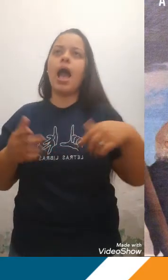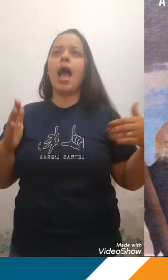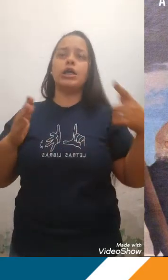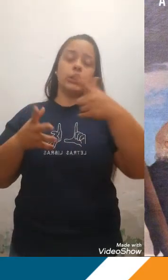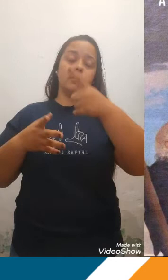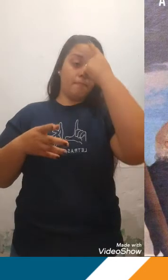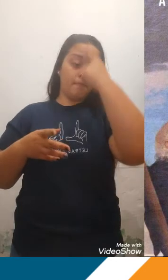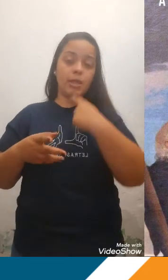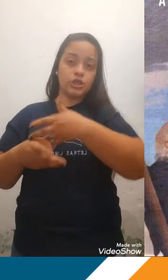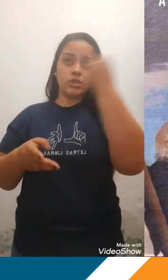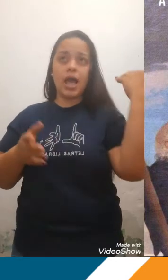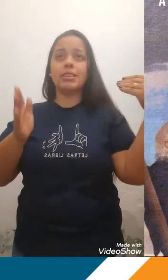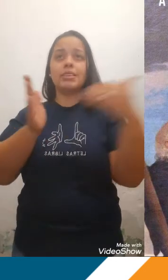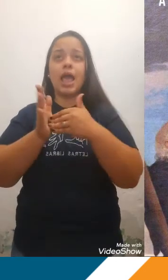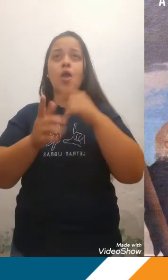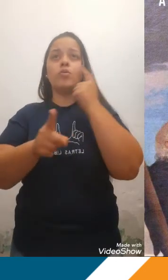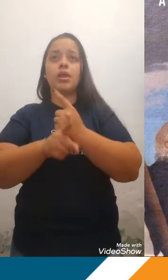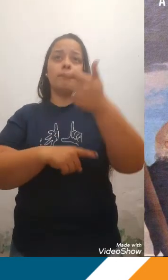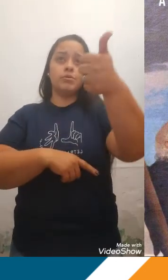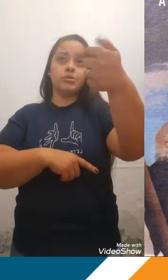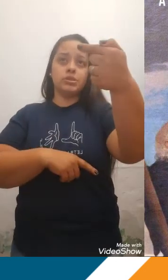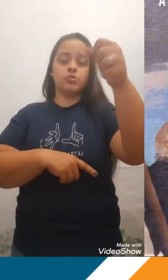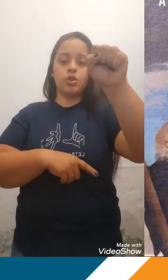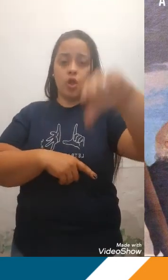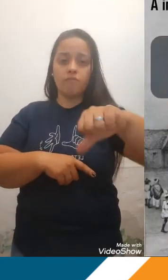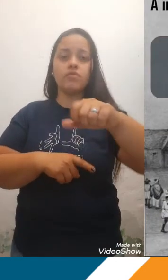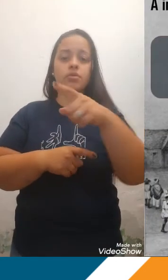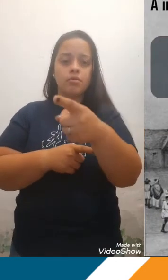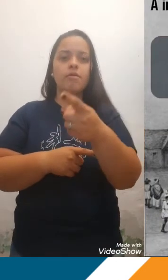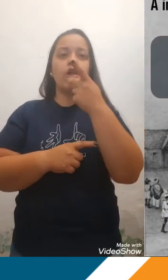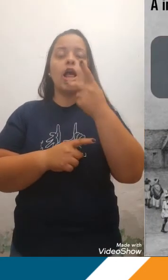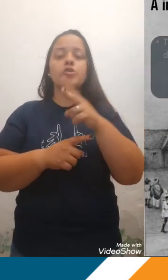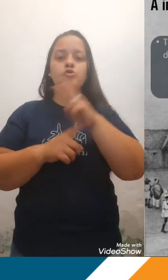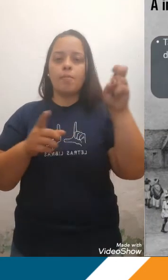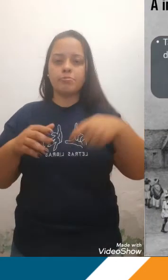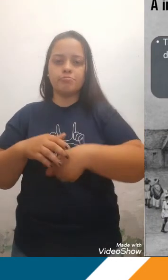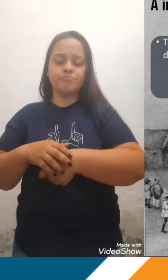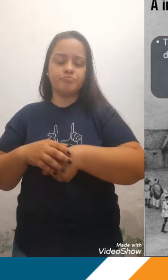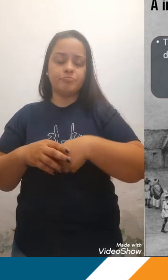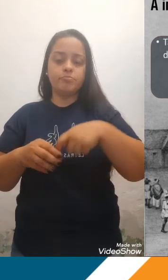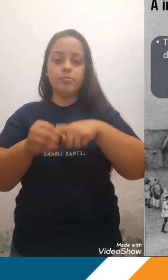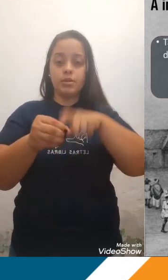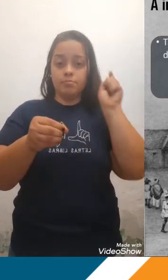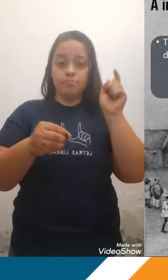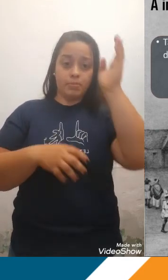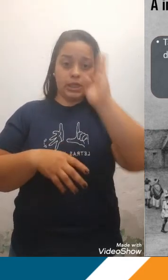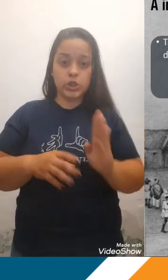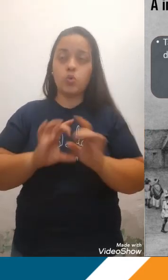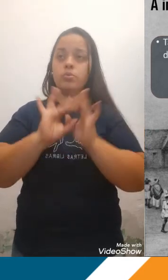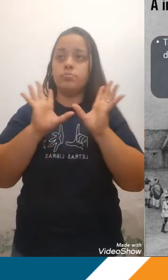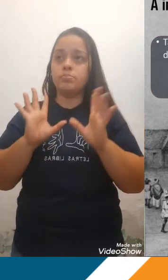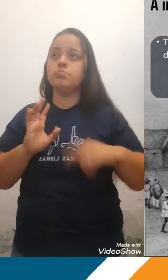em 1889, após a proclamação da República. A Inconfidência Baiana, segundo o movimento que